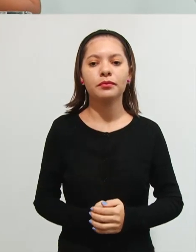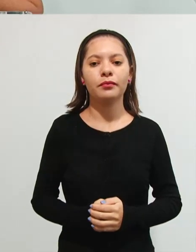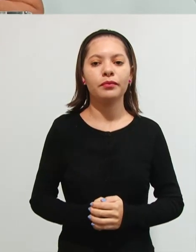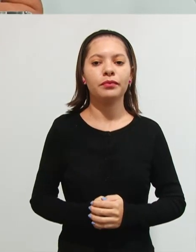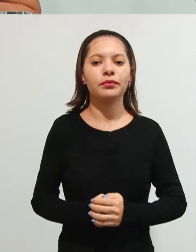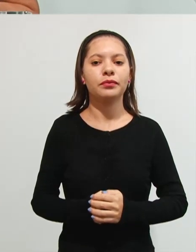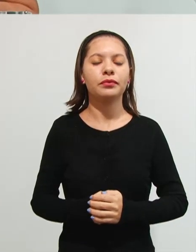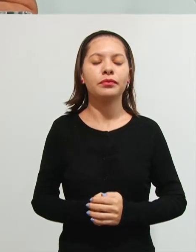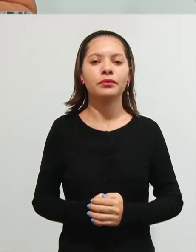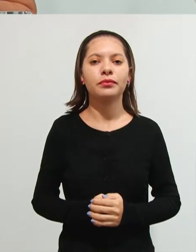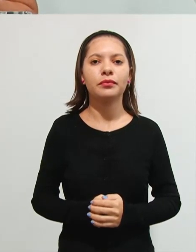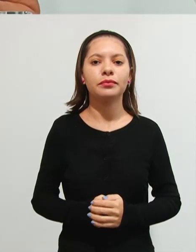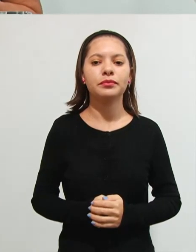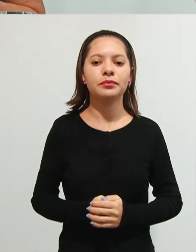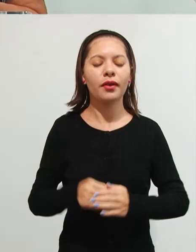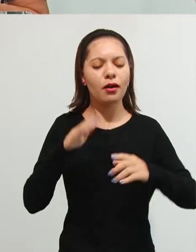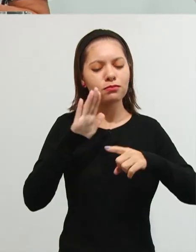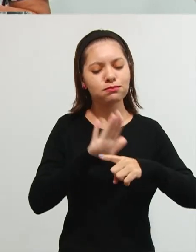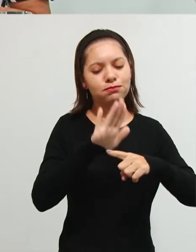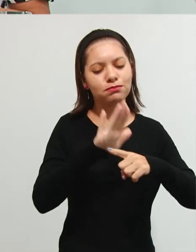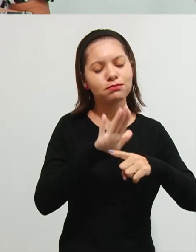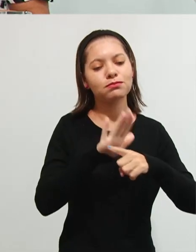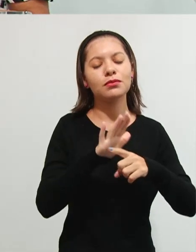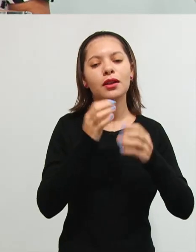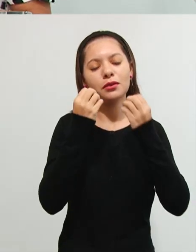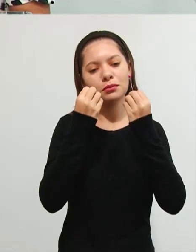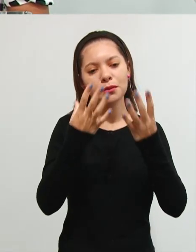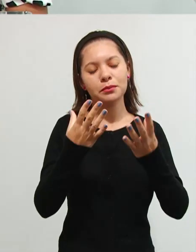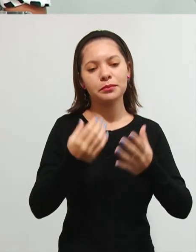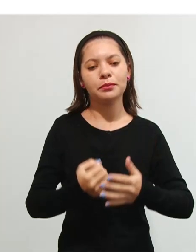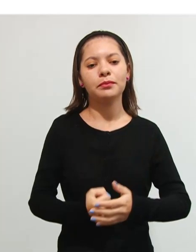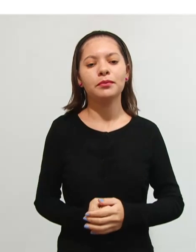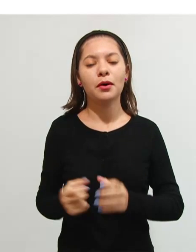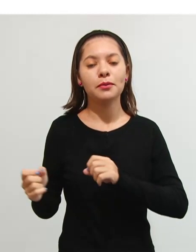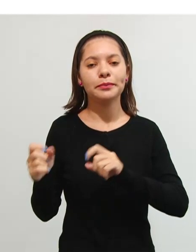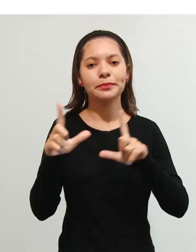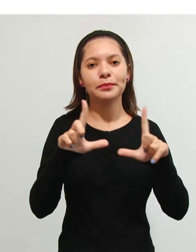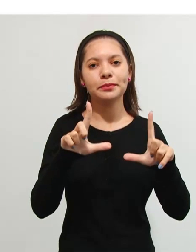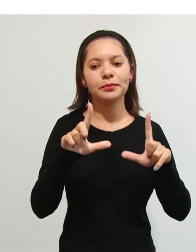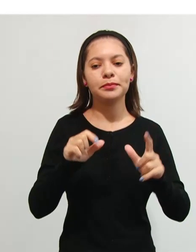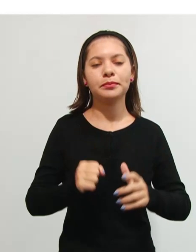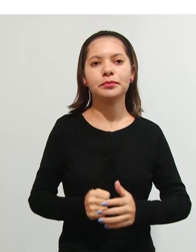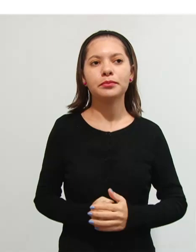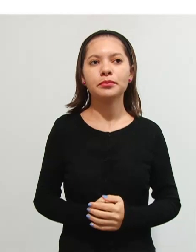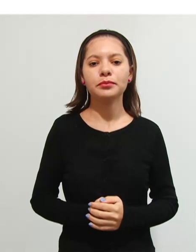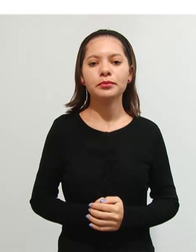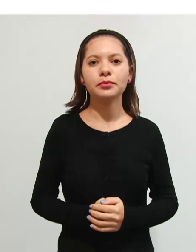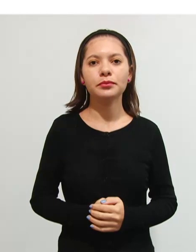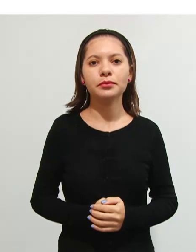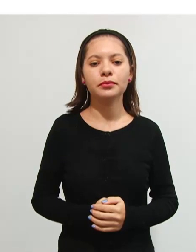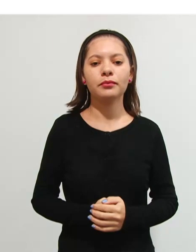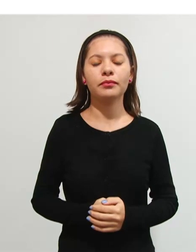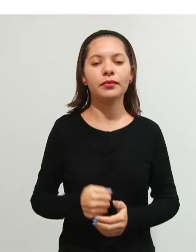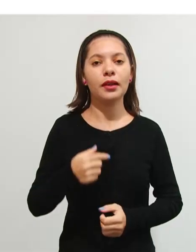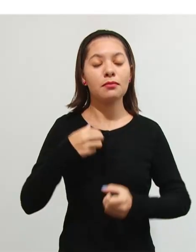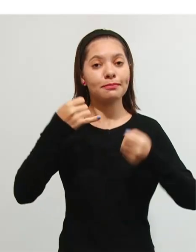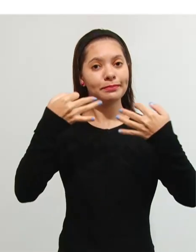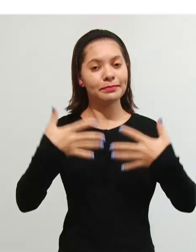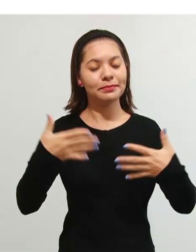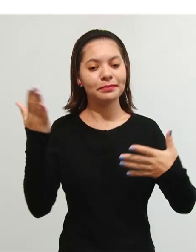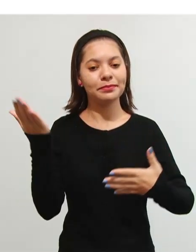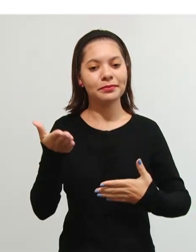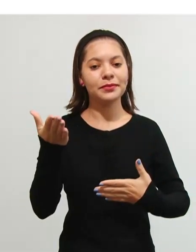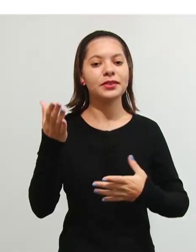mundo ganha de certa forma. Vamos continuar então aqui ao próximo slide. Como eu falei, Skinner foi o